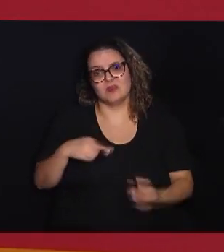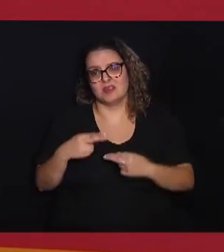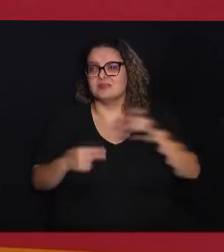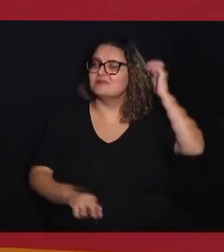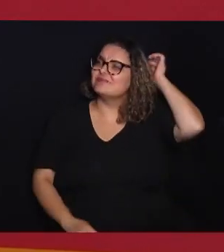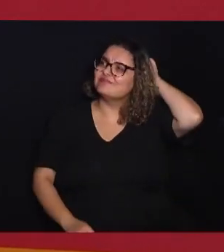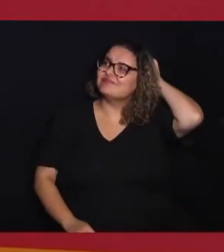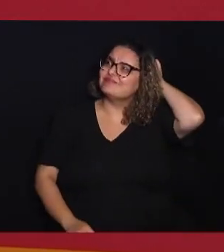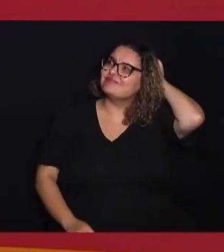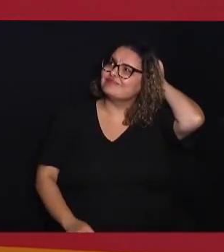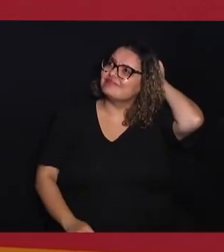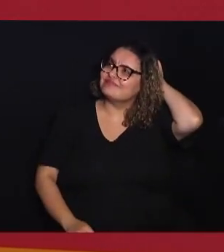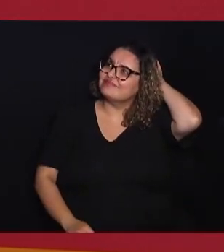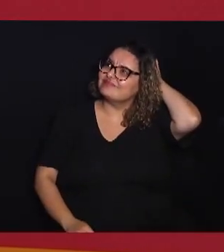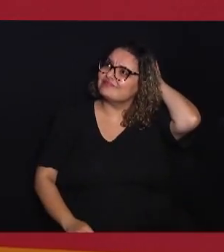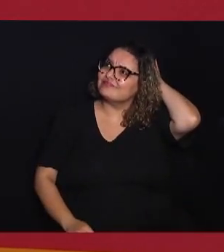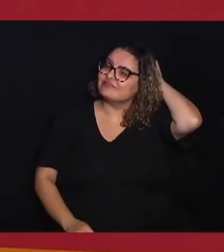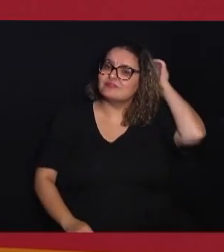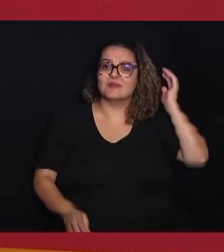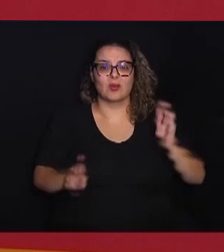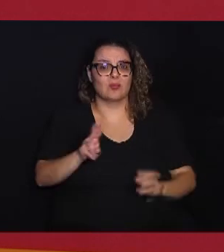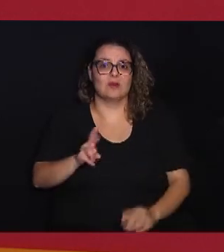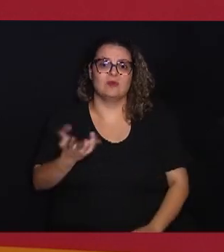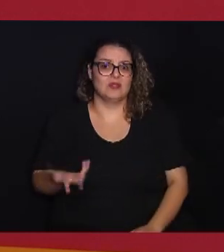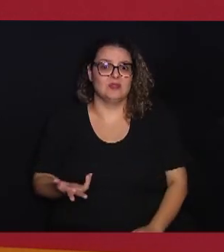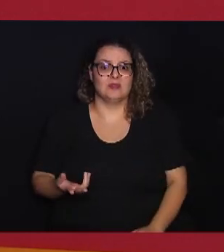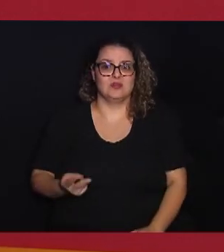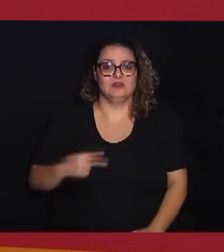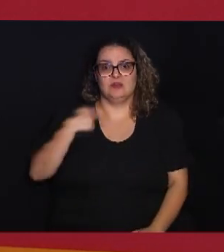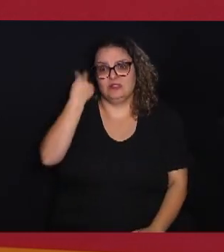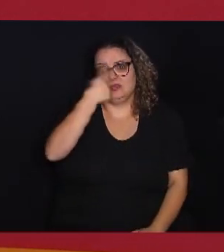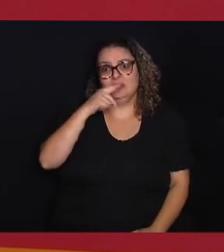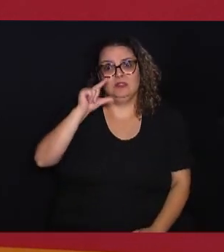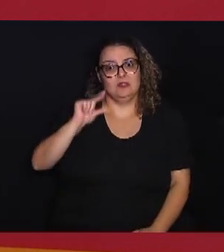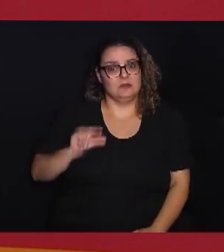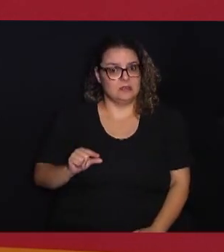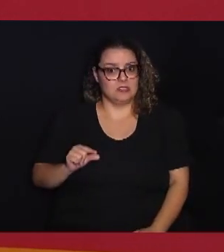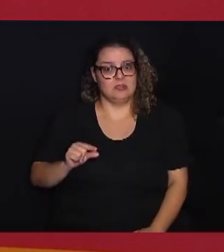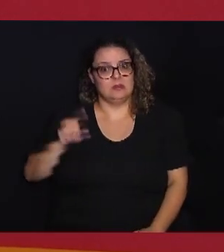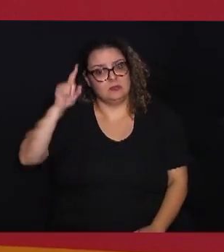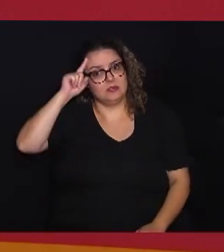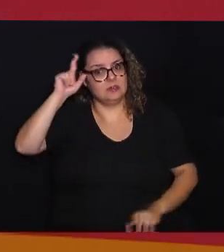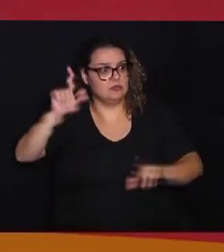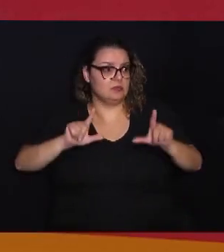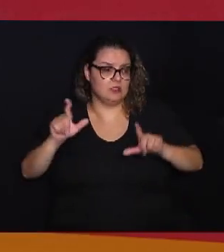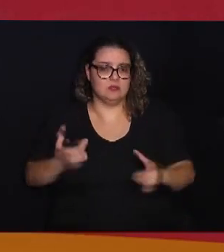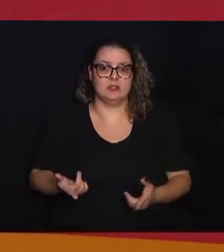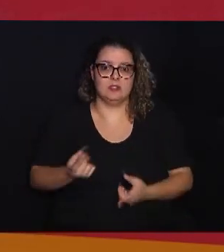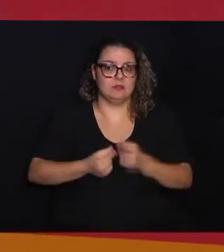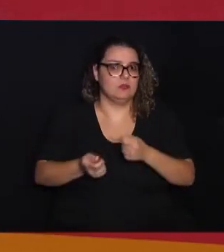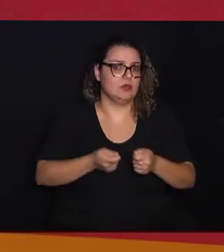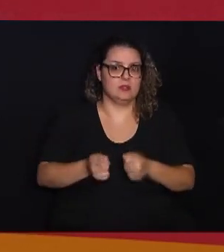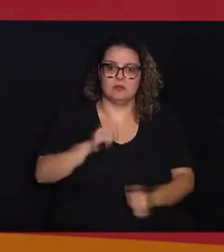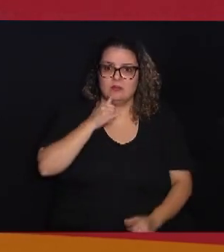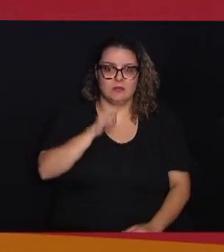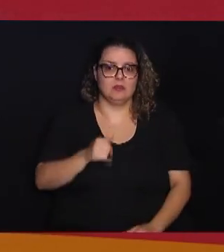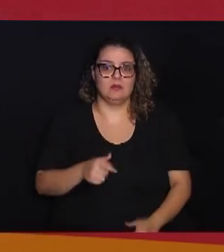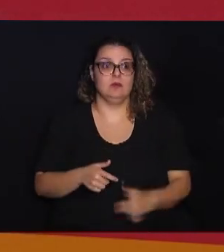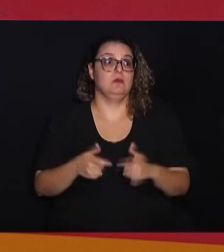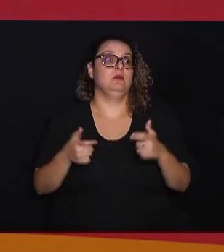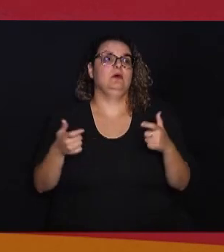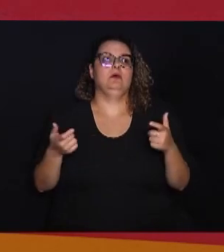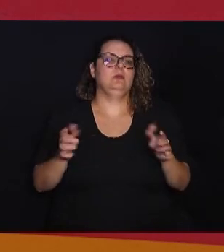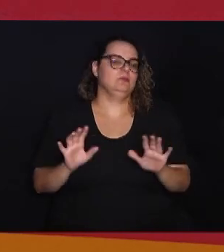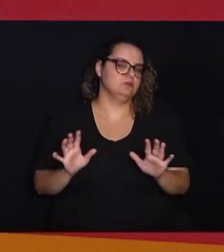energia relativamente. Então, se você usar 2 horas a menos por dia de televisão, a tua economia de energia não